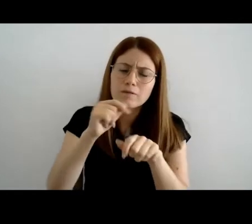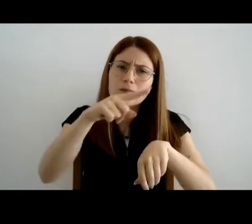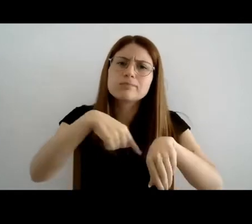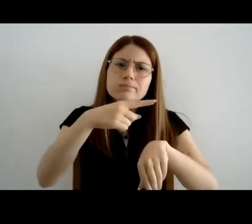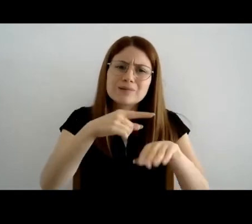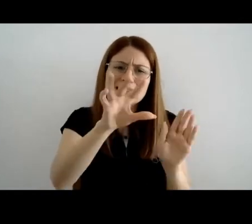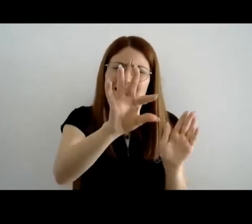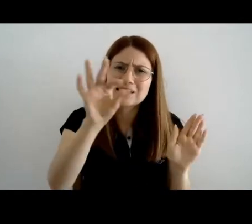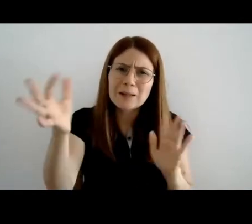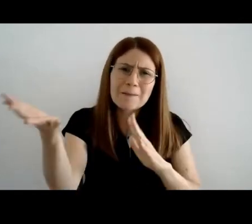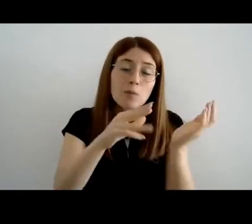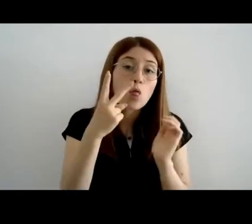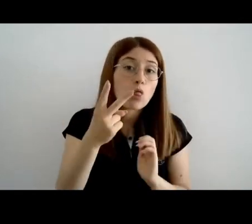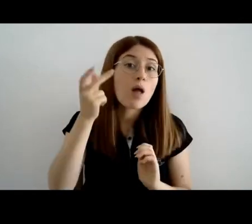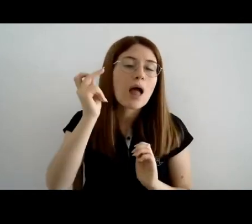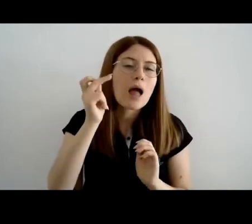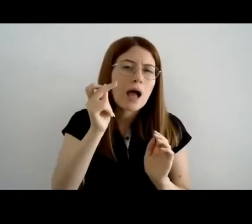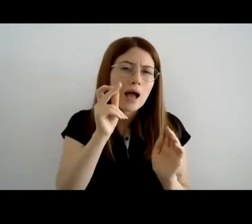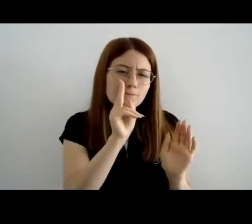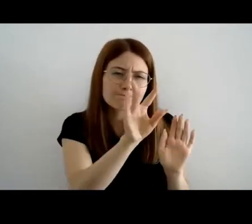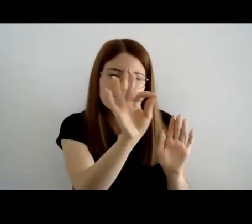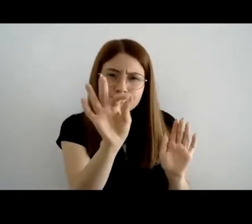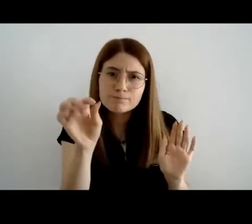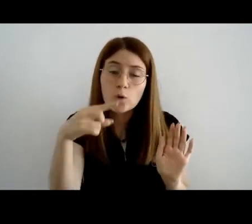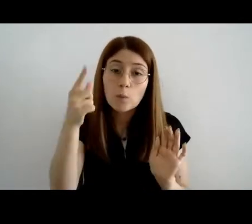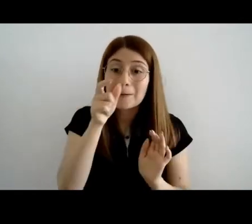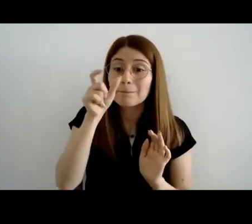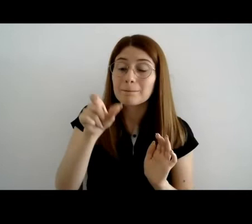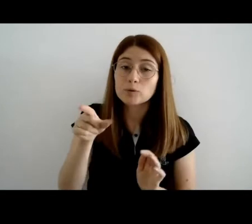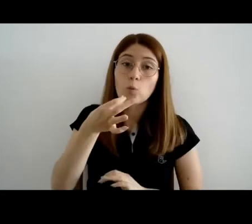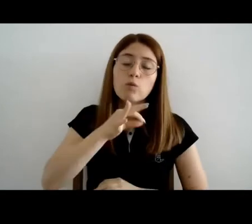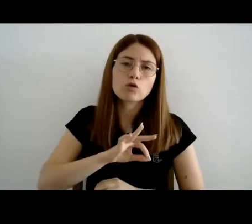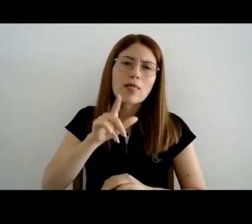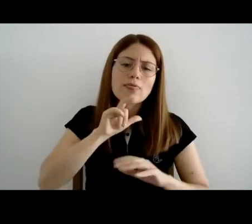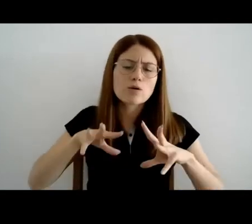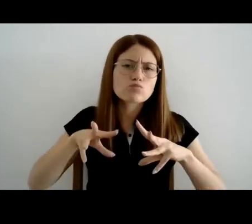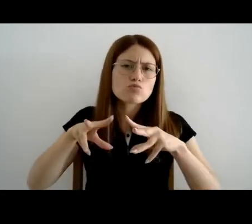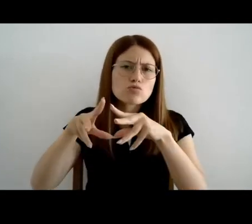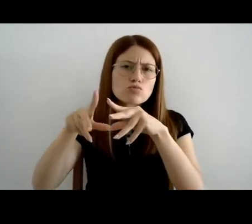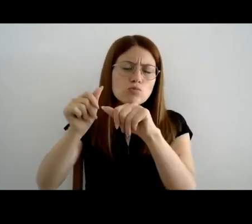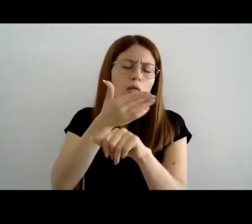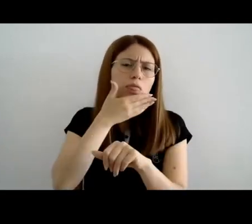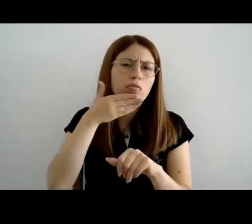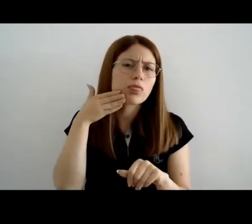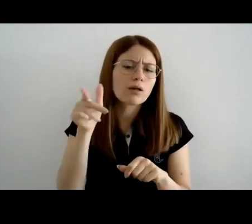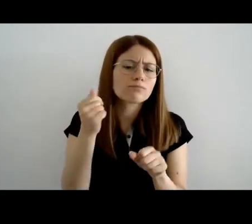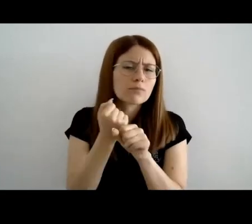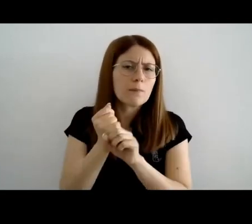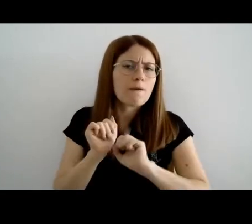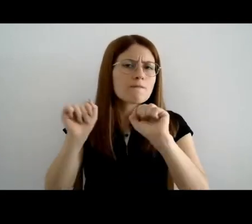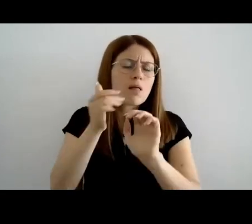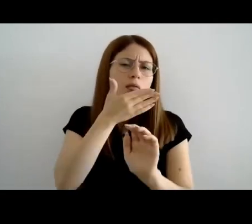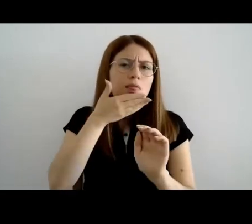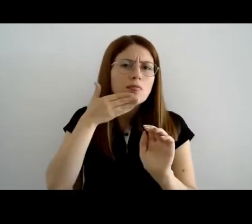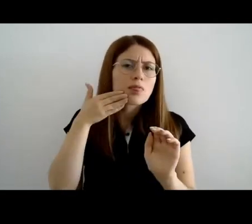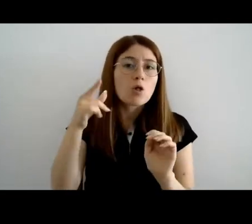demorar pelo menos 2 anos e depois as pessoas, os profissionais evoluem de maneira fluida ao longo da sua carreira e vão agregando